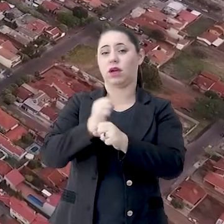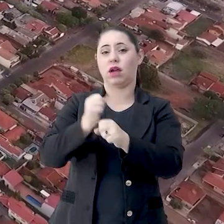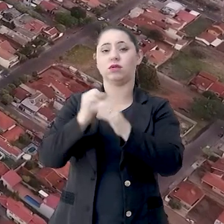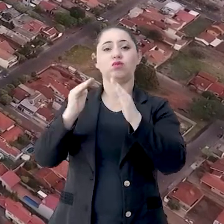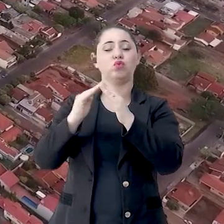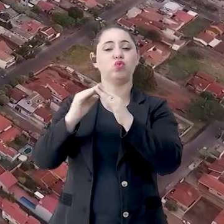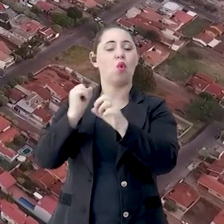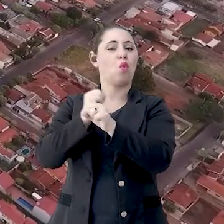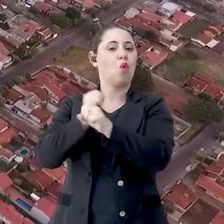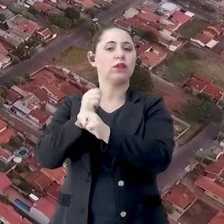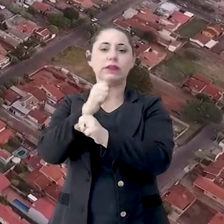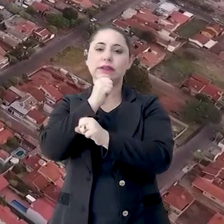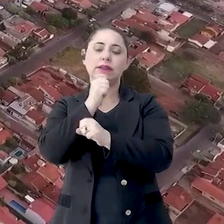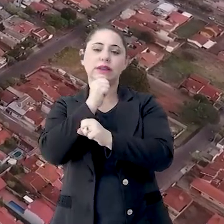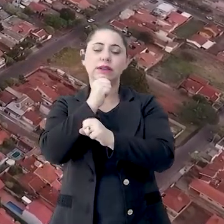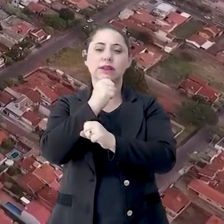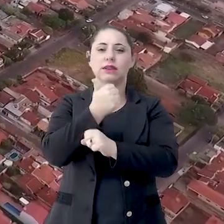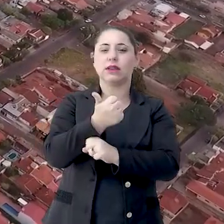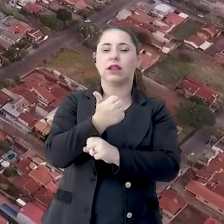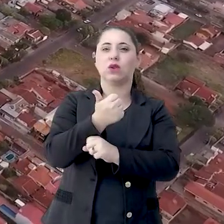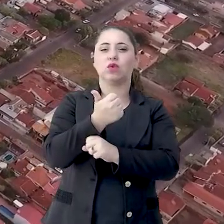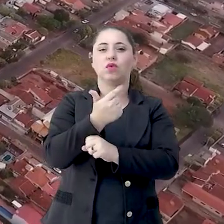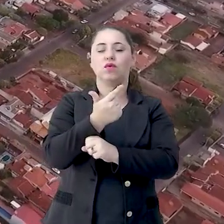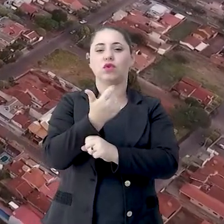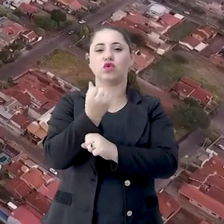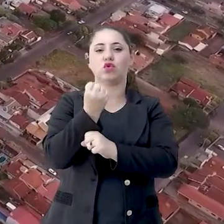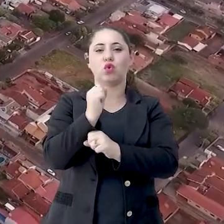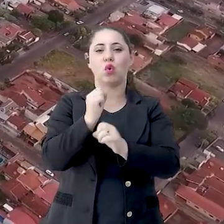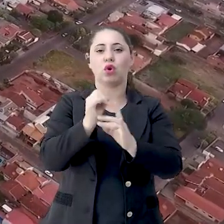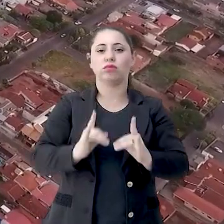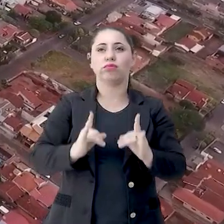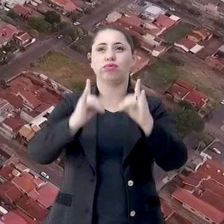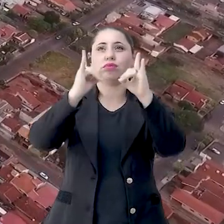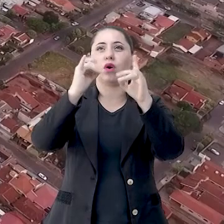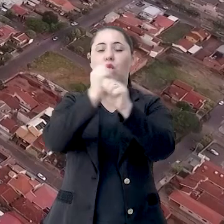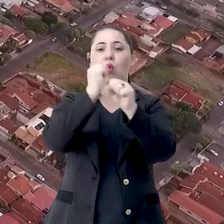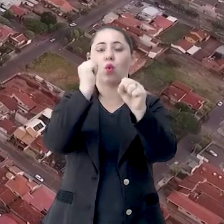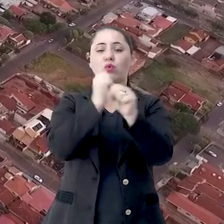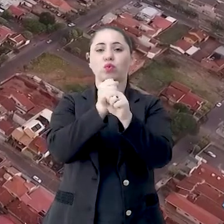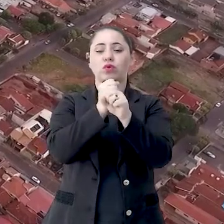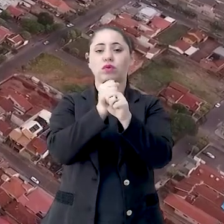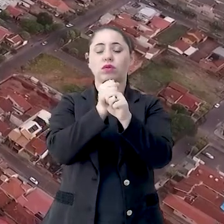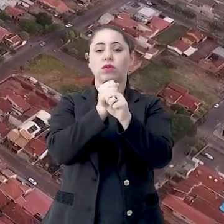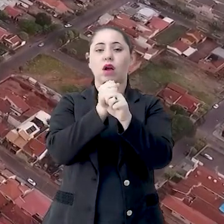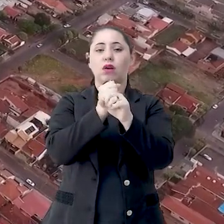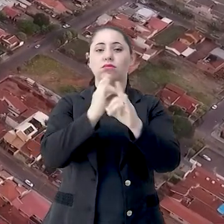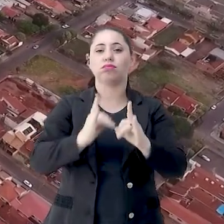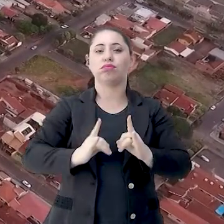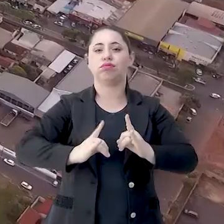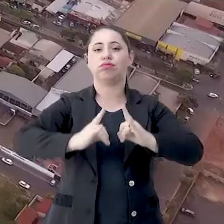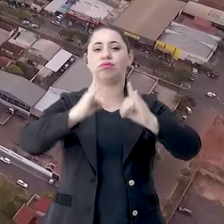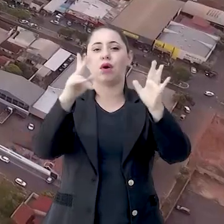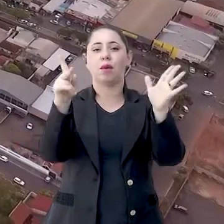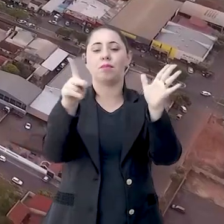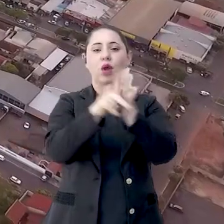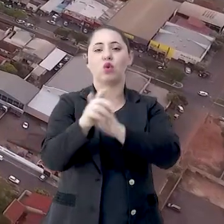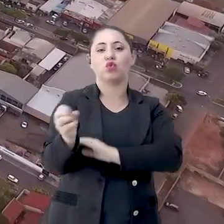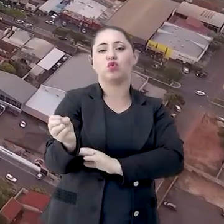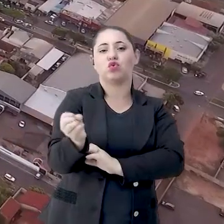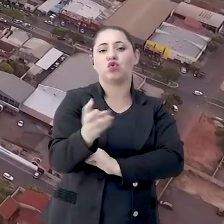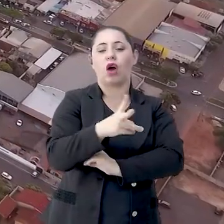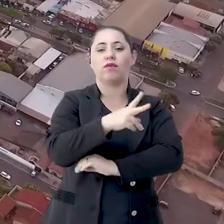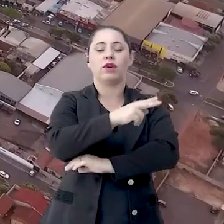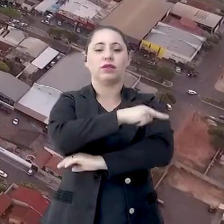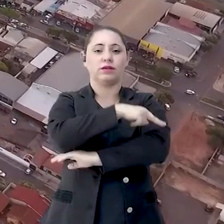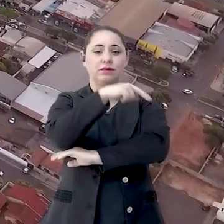Outras 130 casas estão em construção e 128 apartamentos construídos